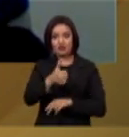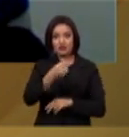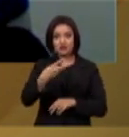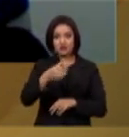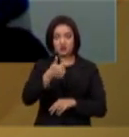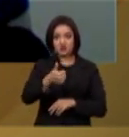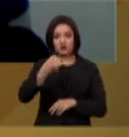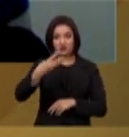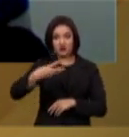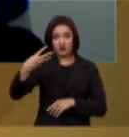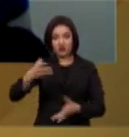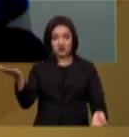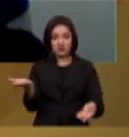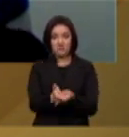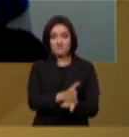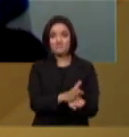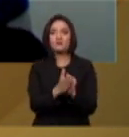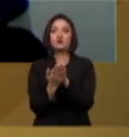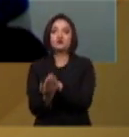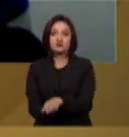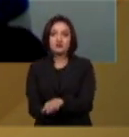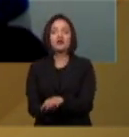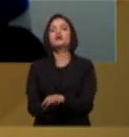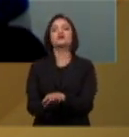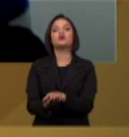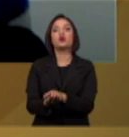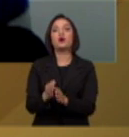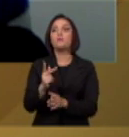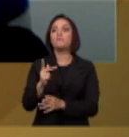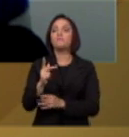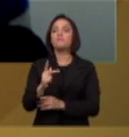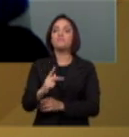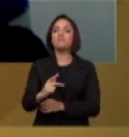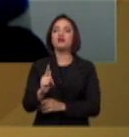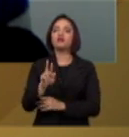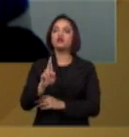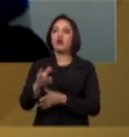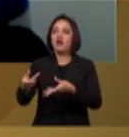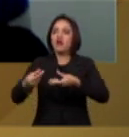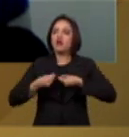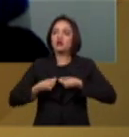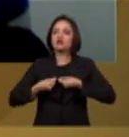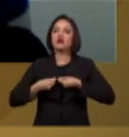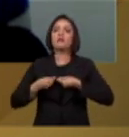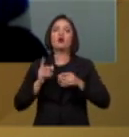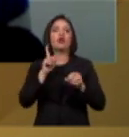13.133 processos vieram à PGR, tendo sido devolvidos